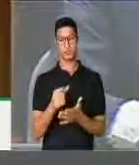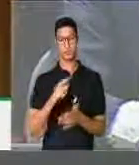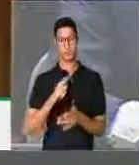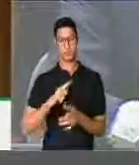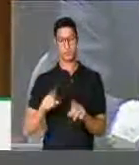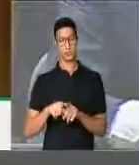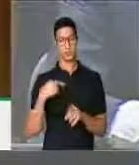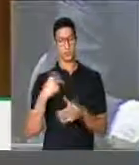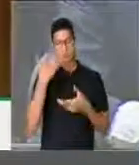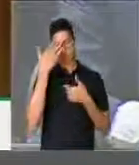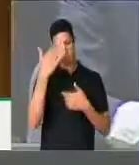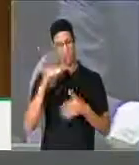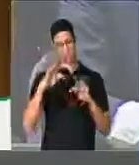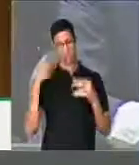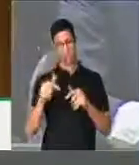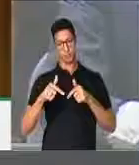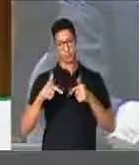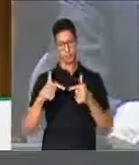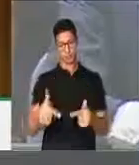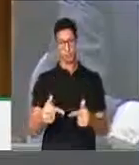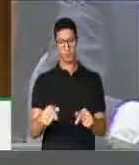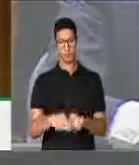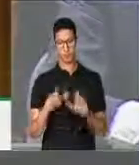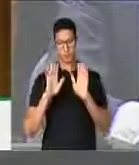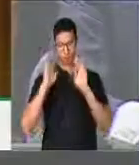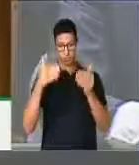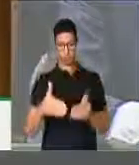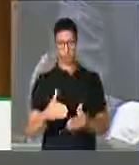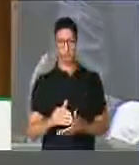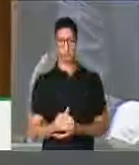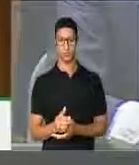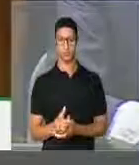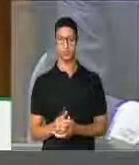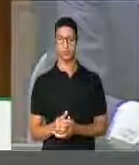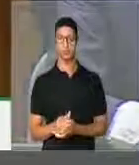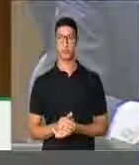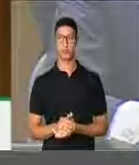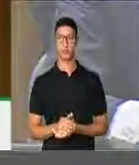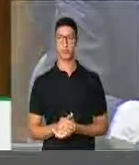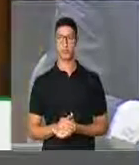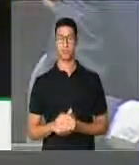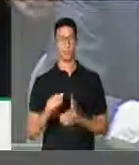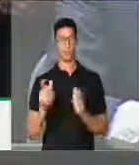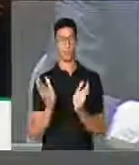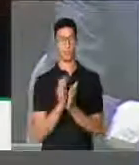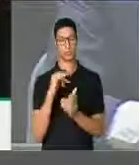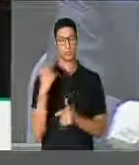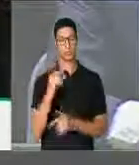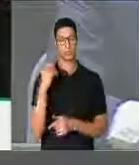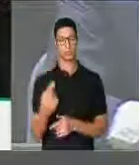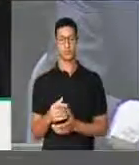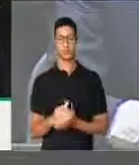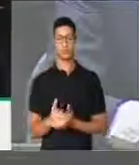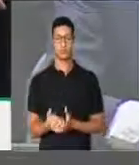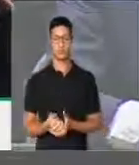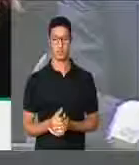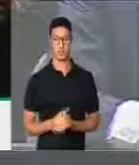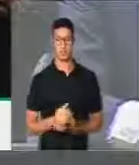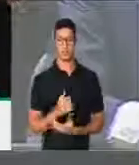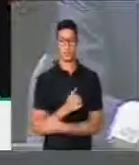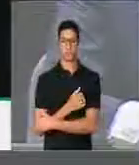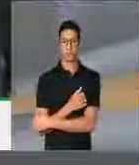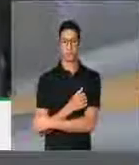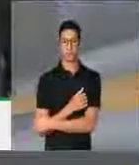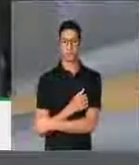reconhecimento e a nossa gratidão por todo o seu esforço e sua dedicação à frente de todos os servidores dos nossos ex-territórios. Deputada